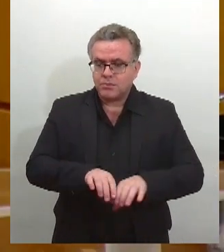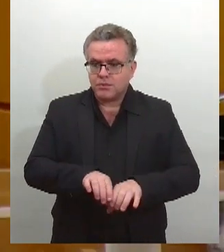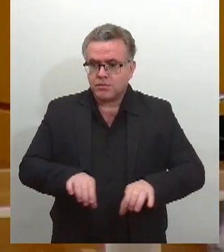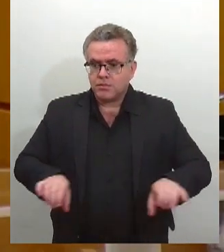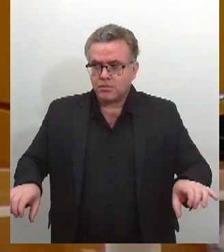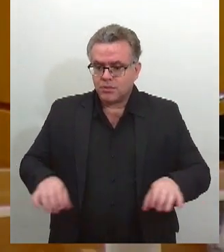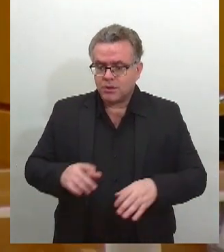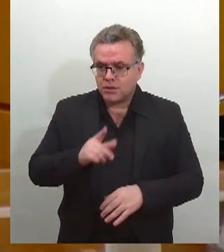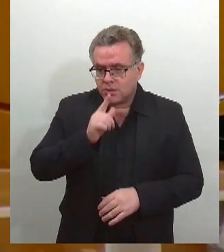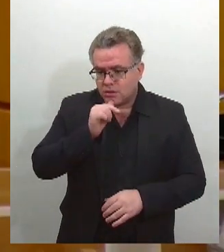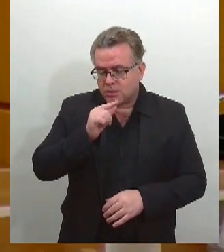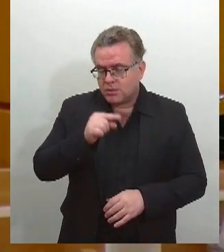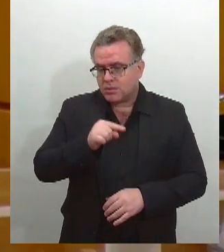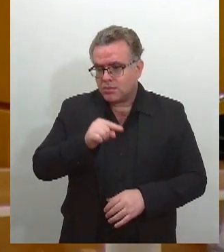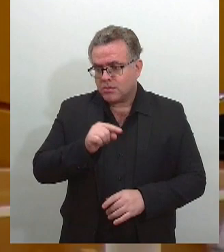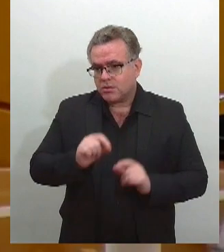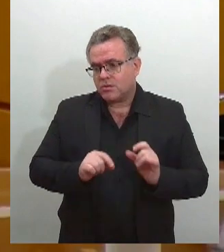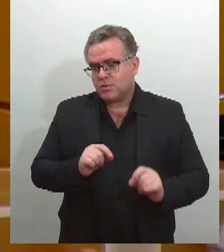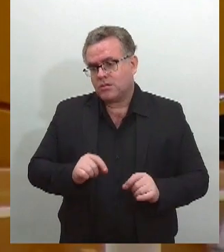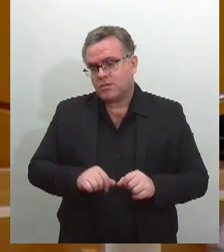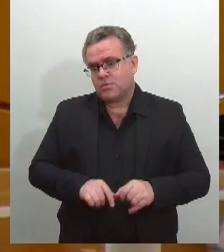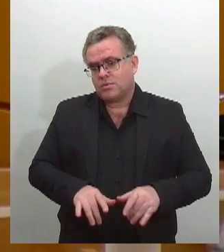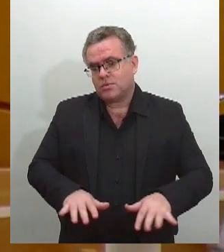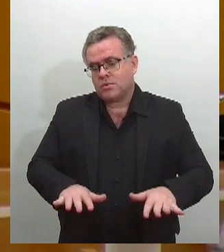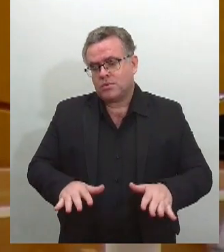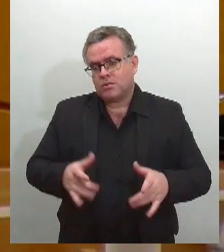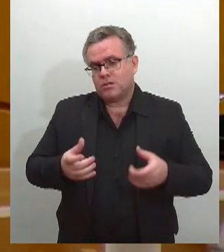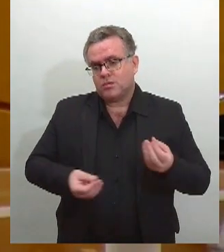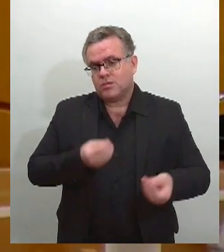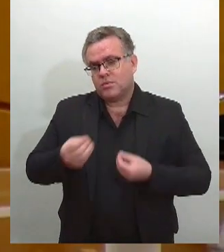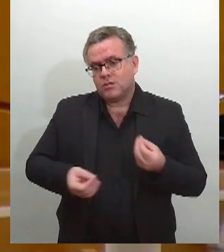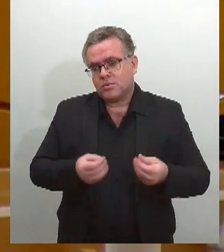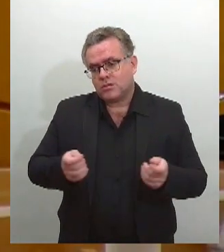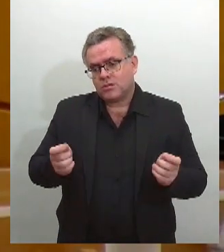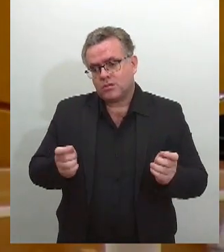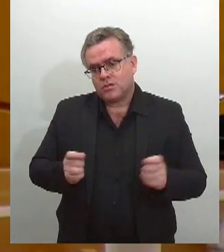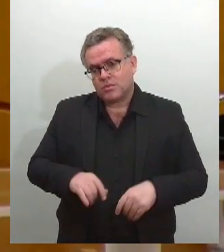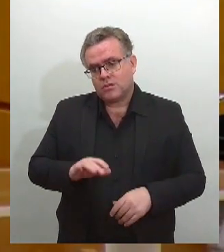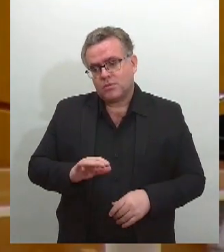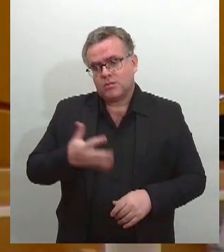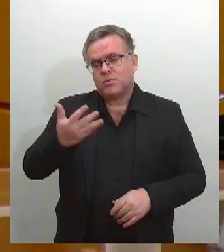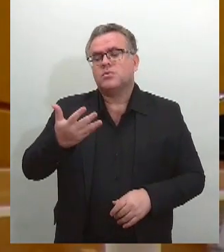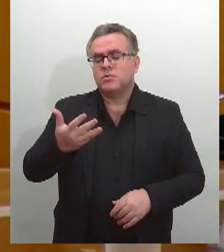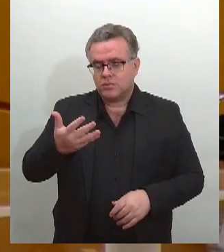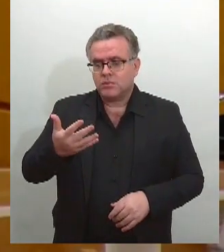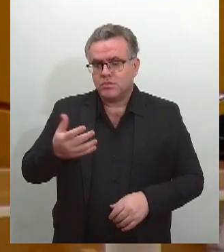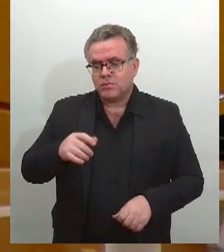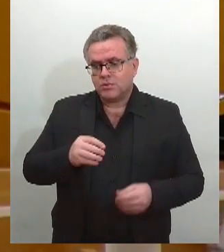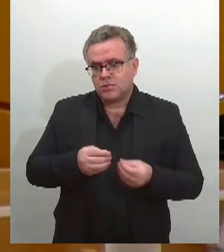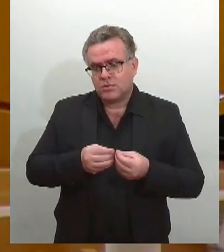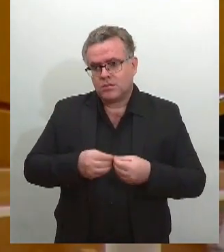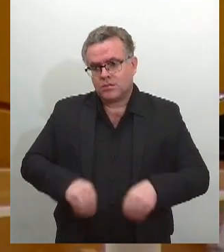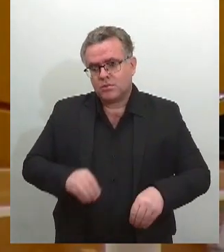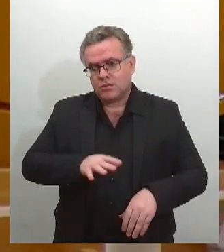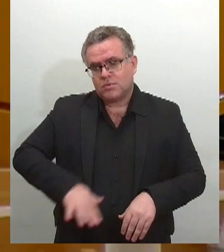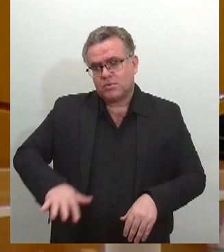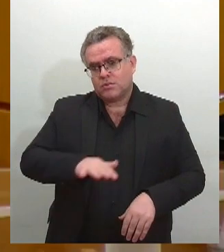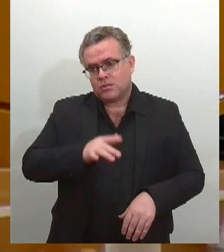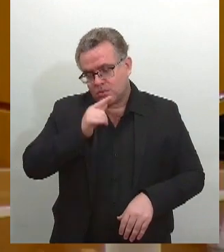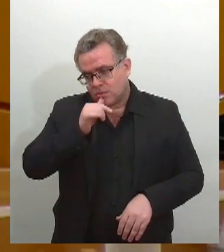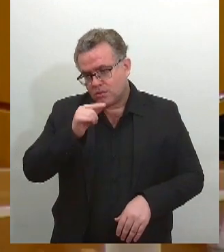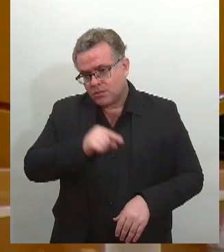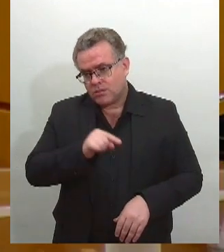da especulação imobiliária que está acabando com a Lagoa Doce,